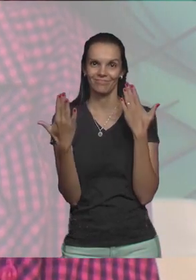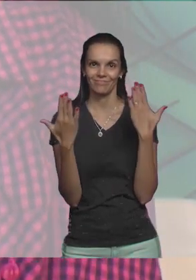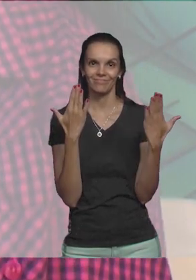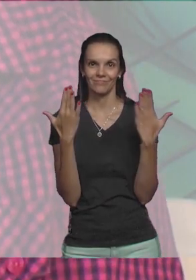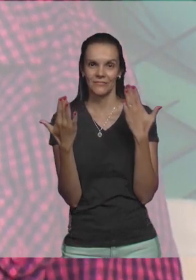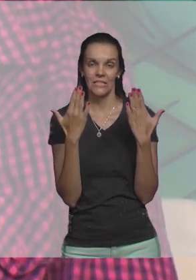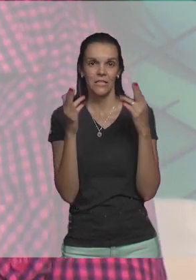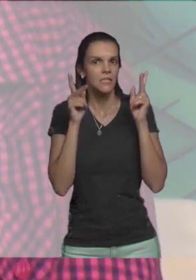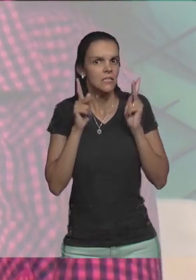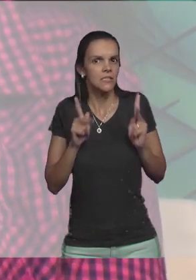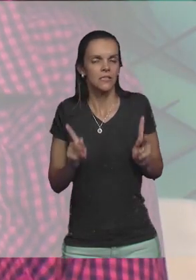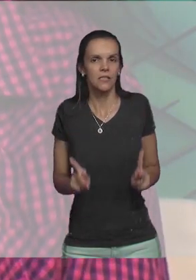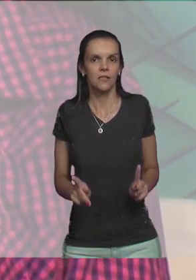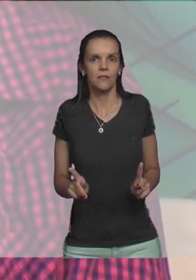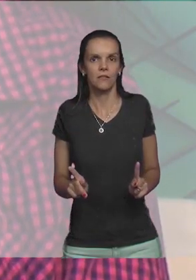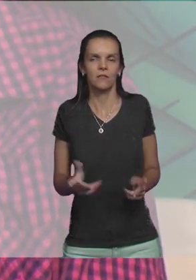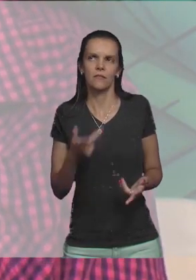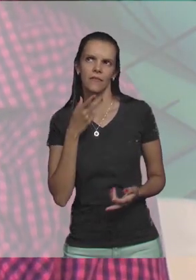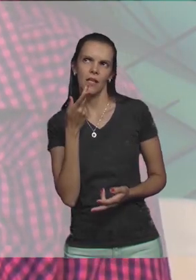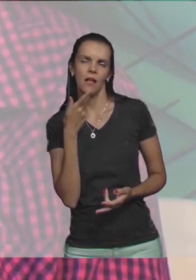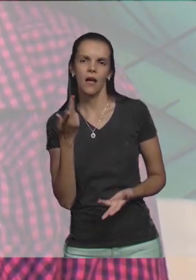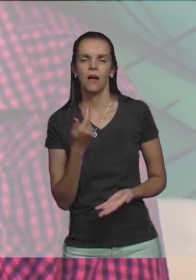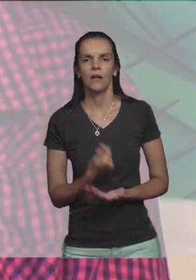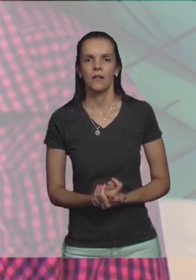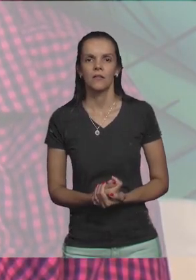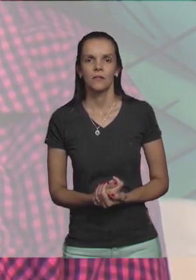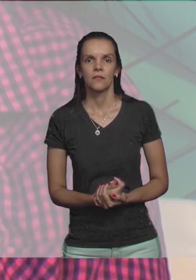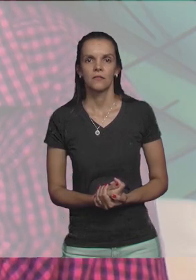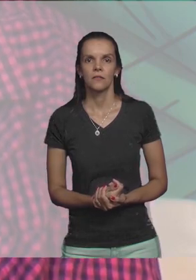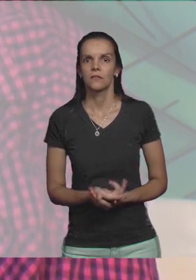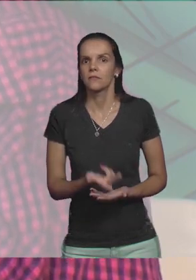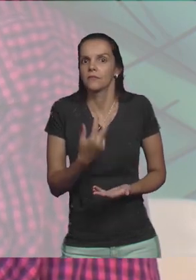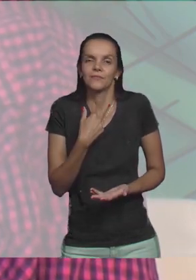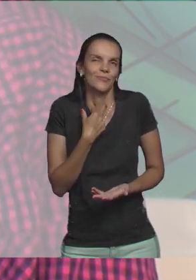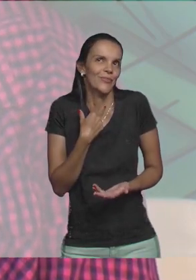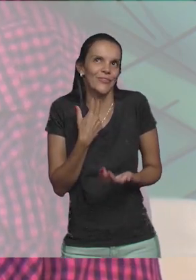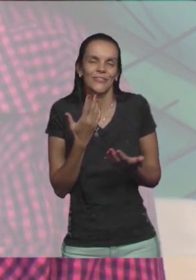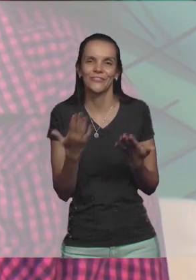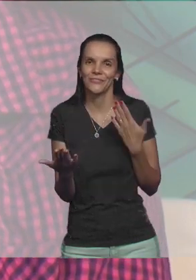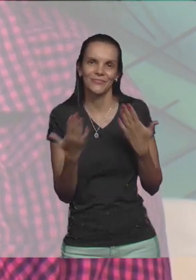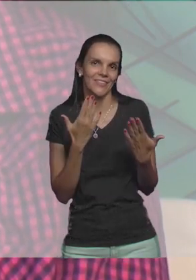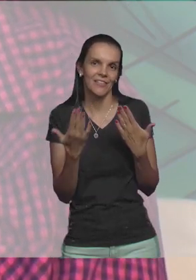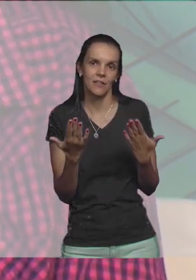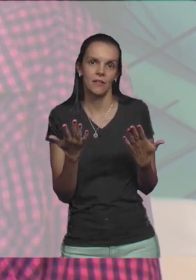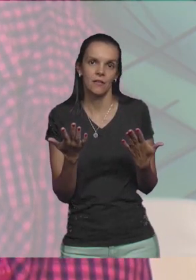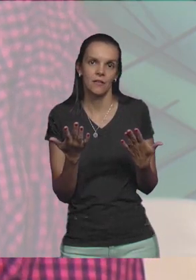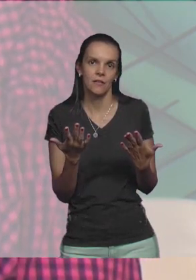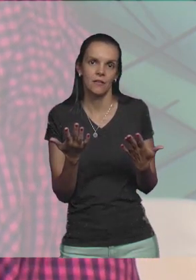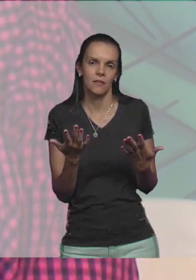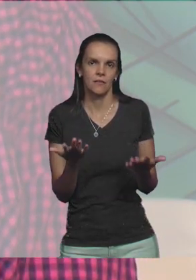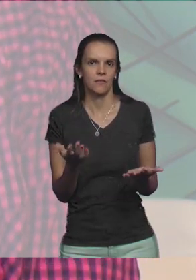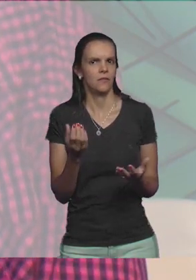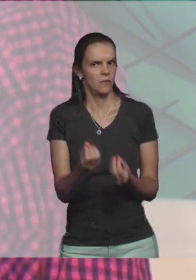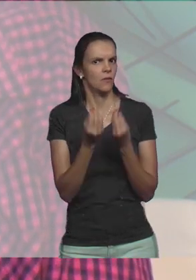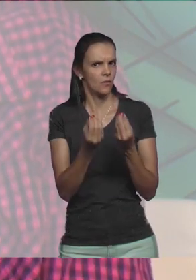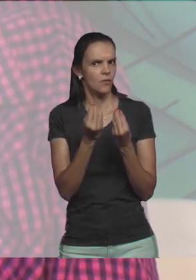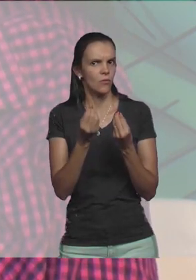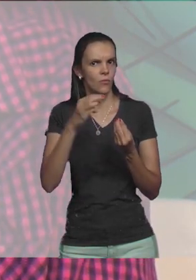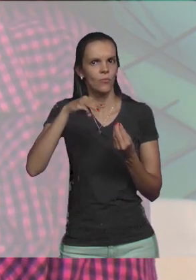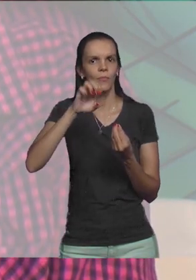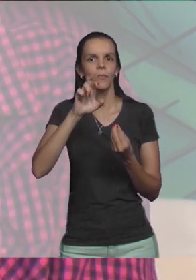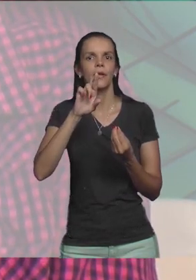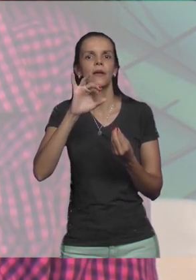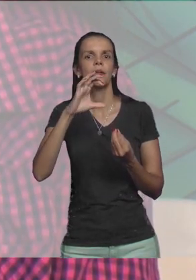comparação. E aí as pessoas vão dizer, mas não pode se fazer isso. Gente, não existe meritocracia num